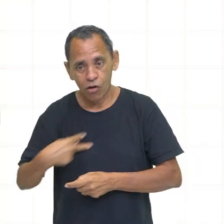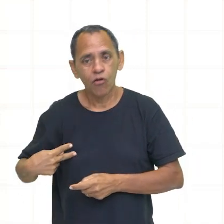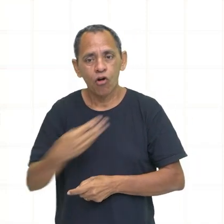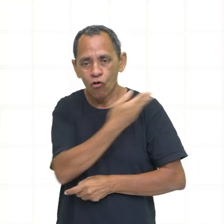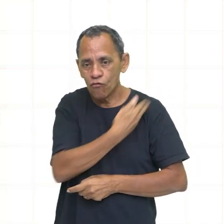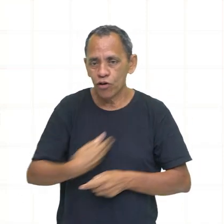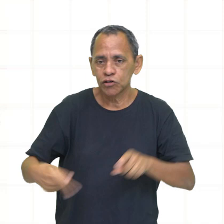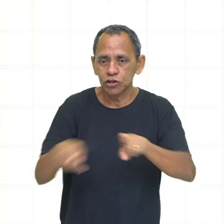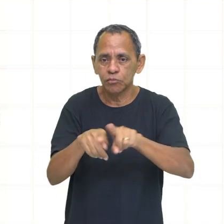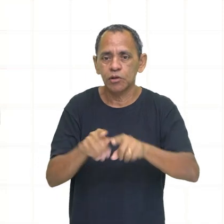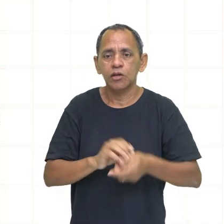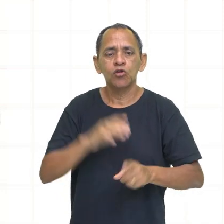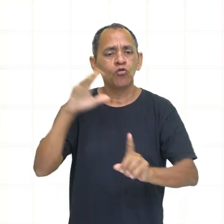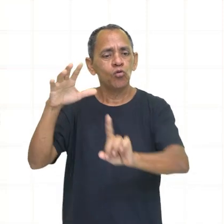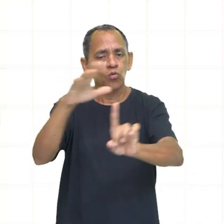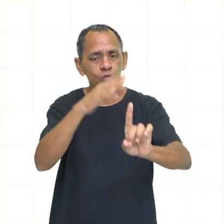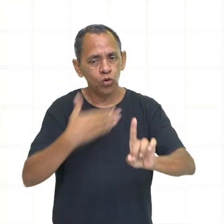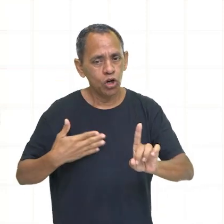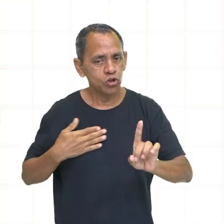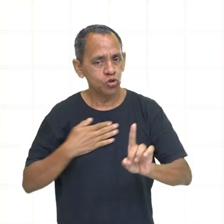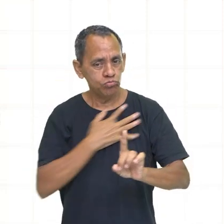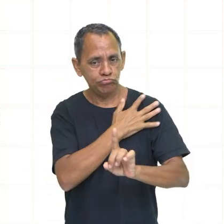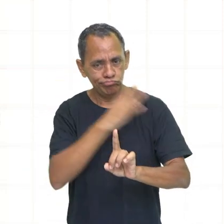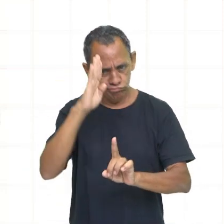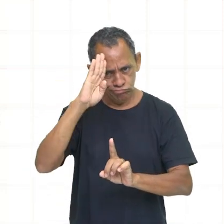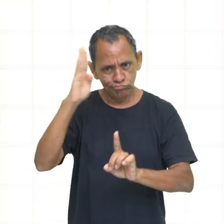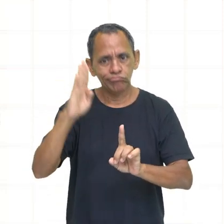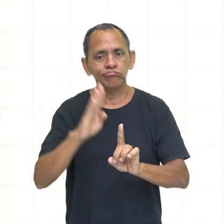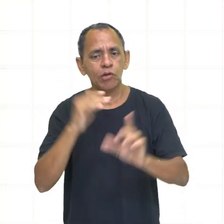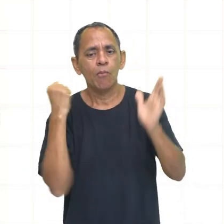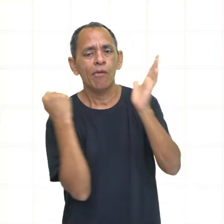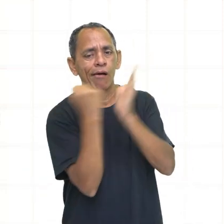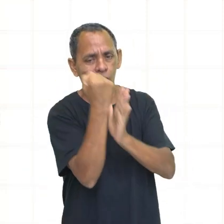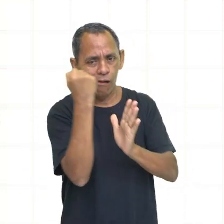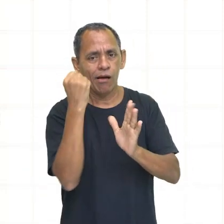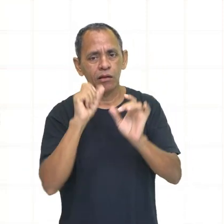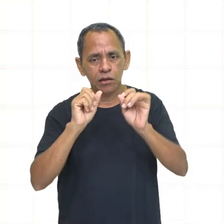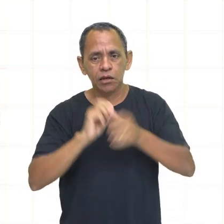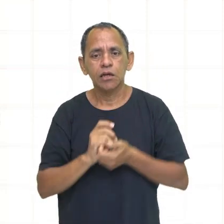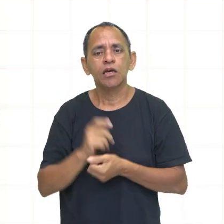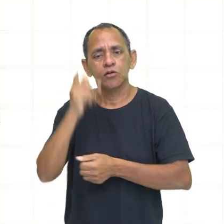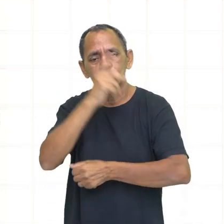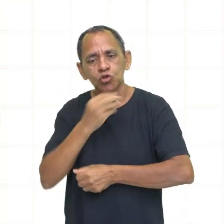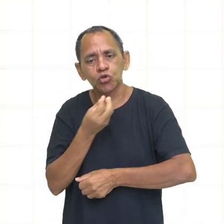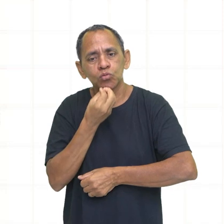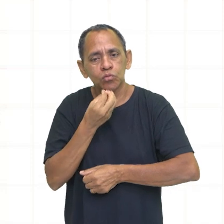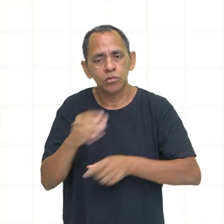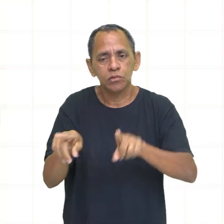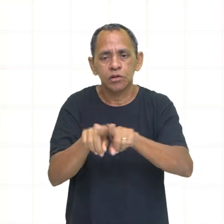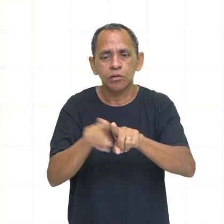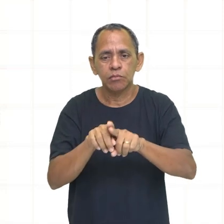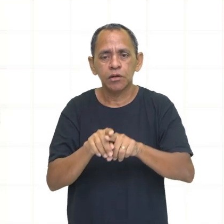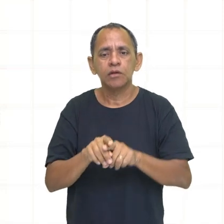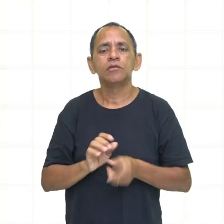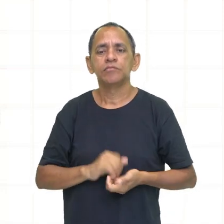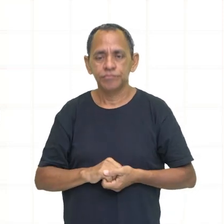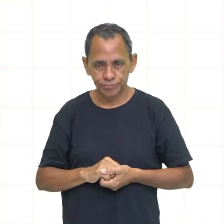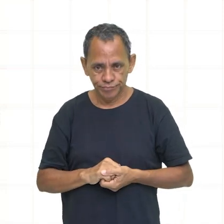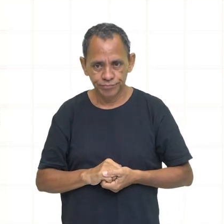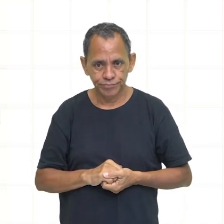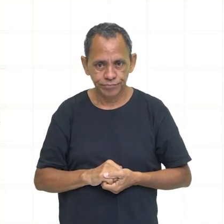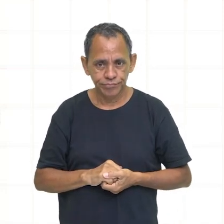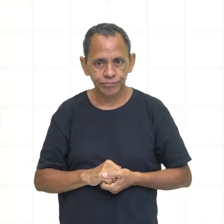central e essa influência militarizada, vai ser uma marca do governo do Floriano Peixoto, que vai ser conhecido